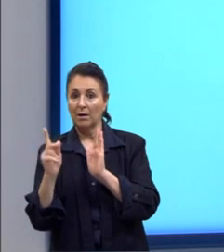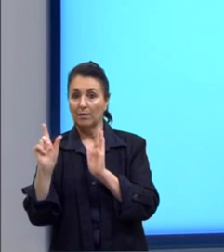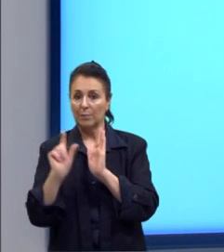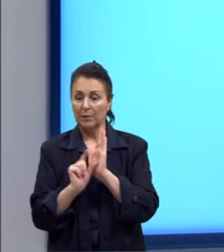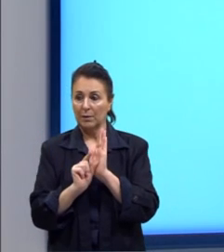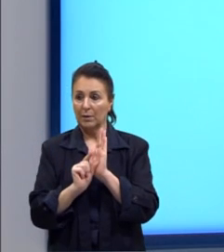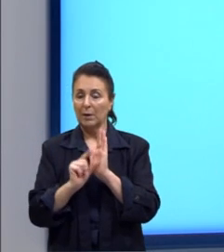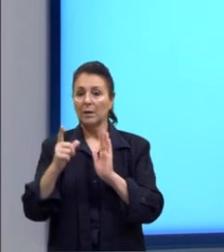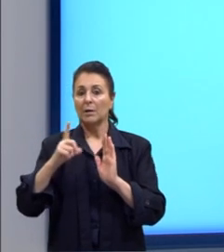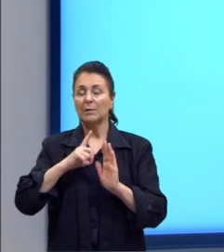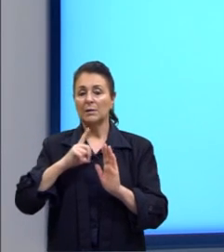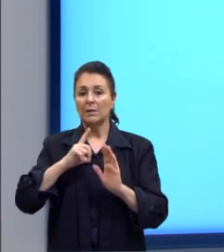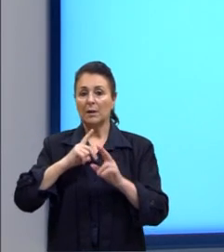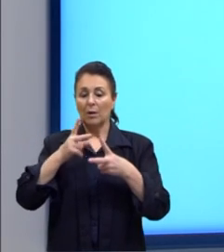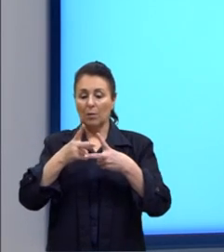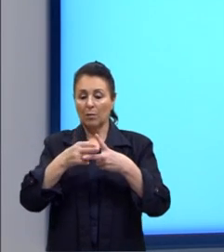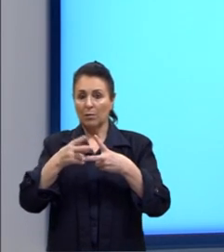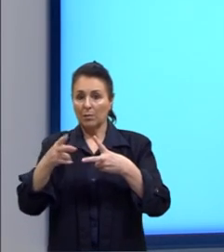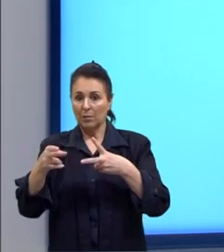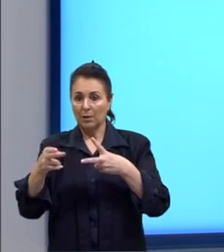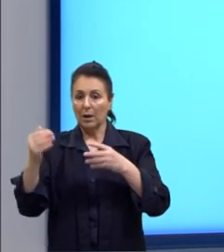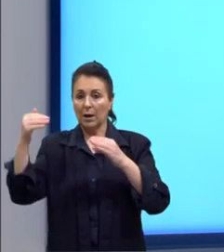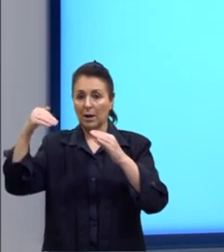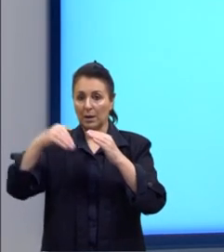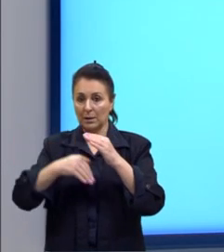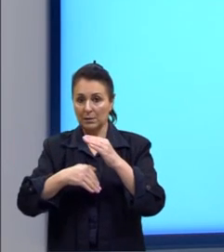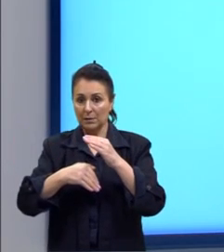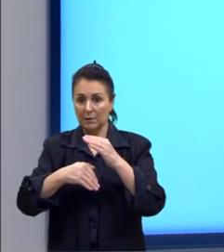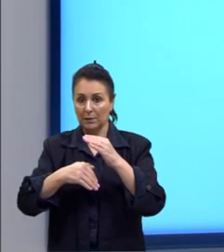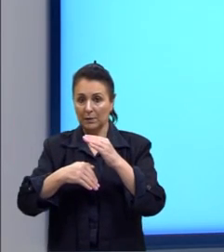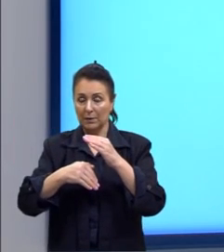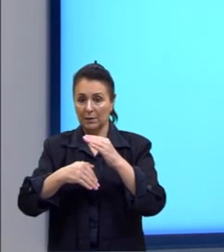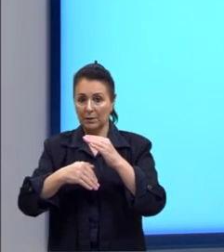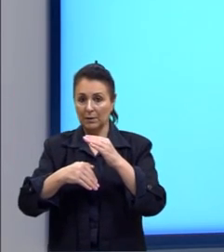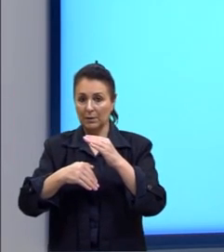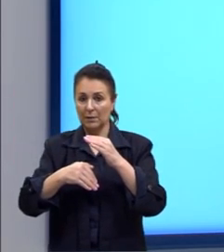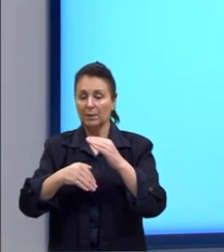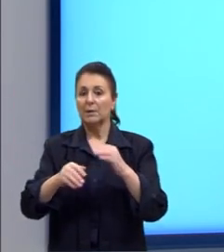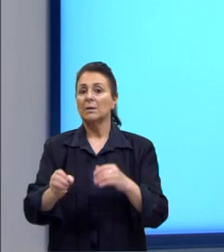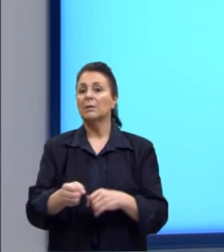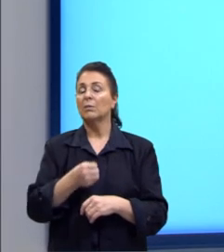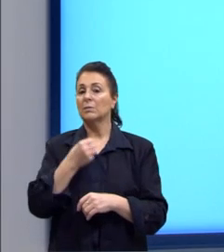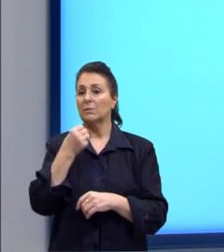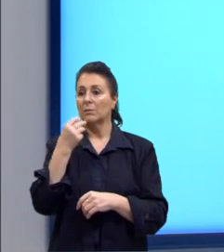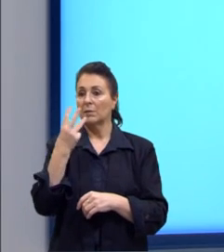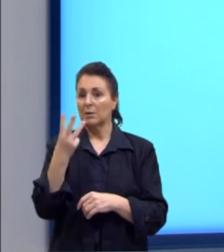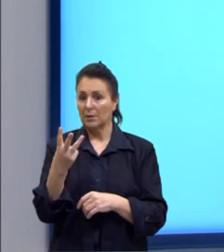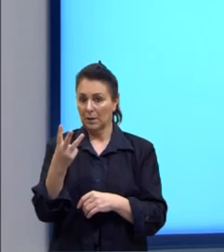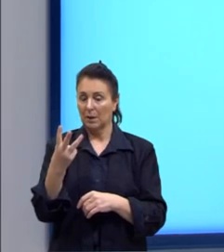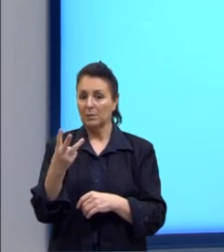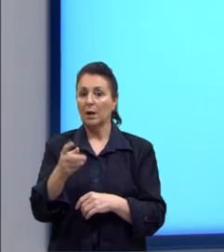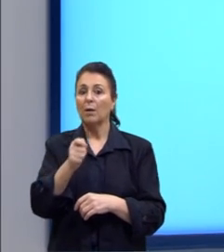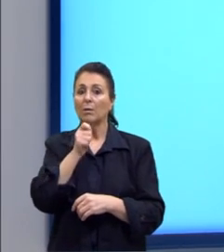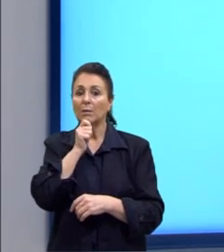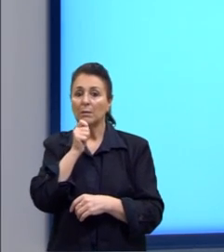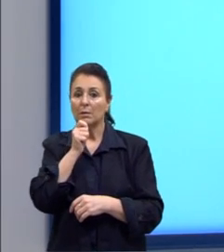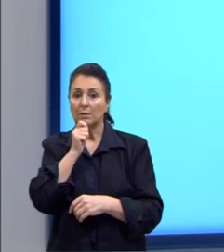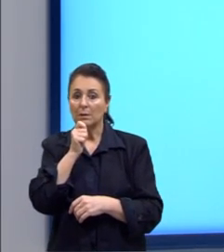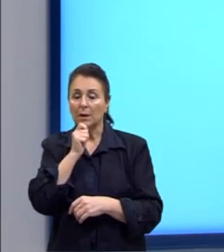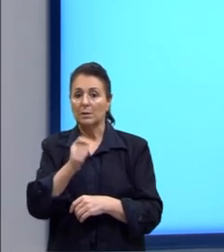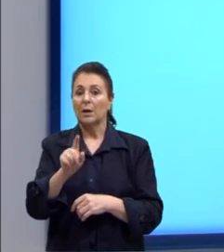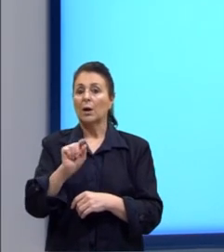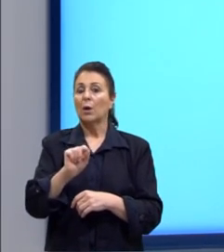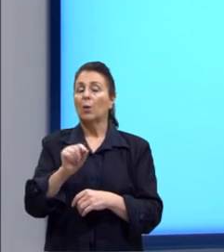precisa ser homozigota recessiva tá já então são três probabilidades o